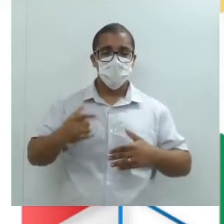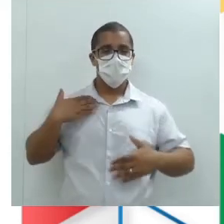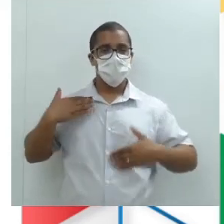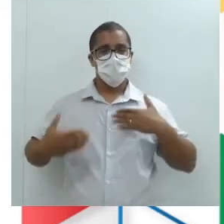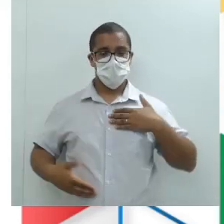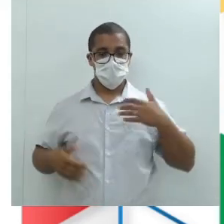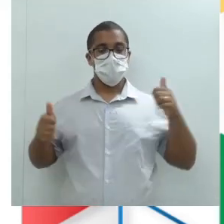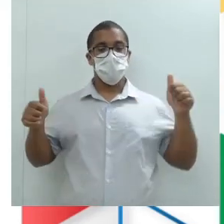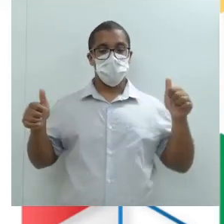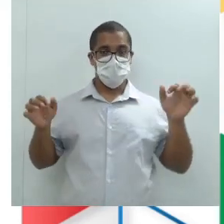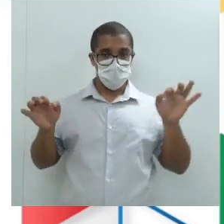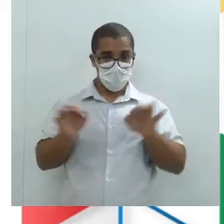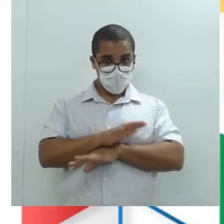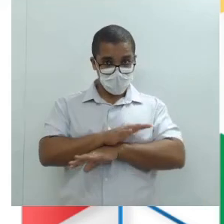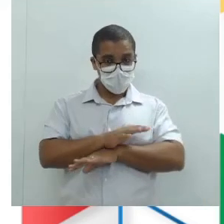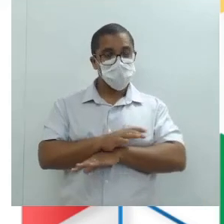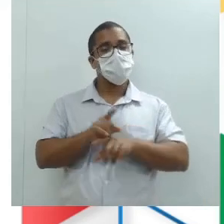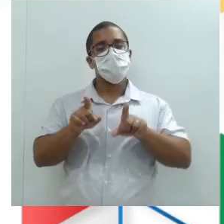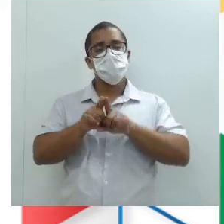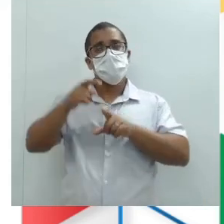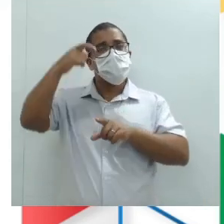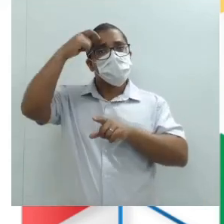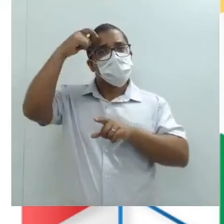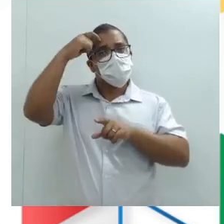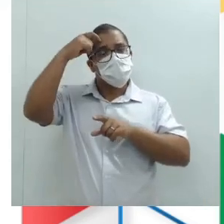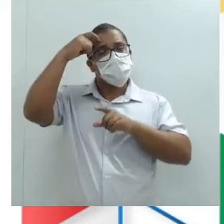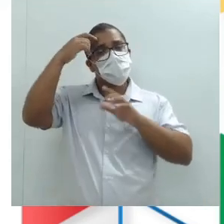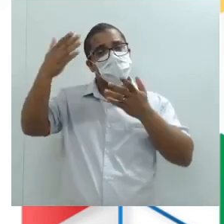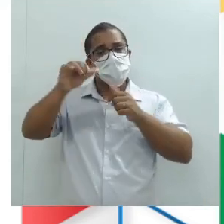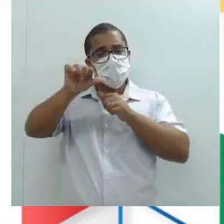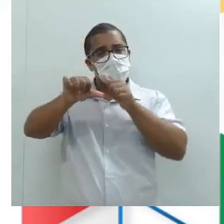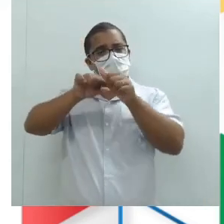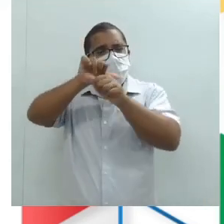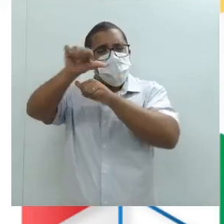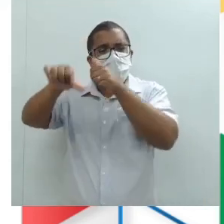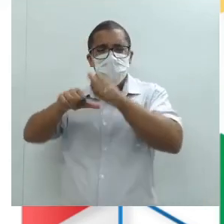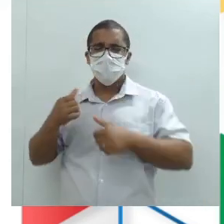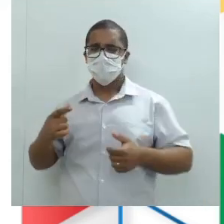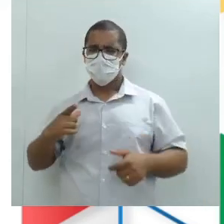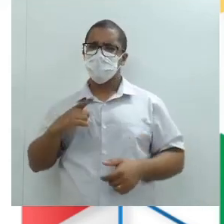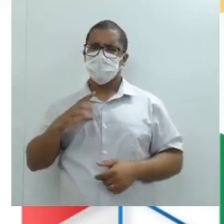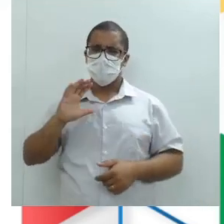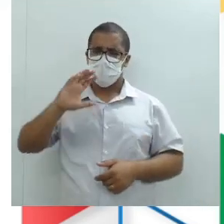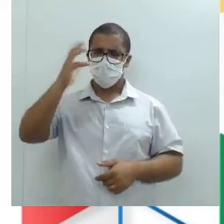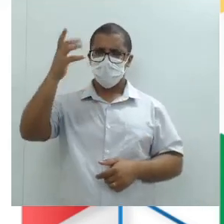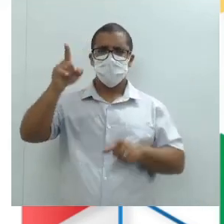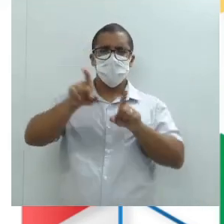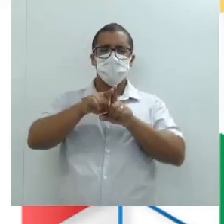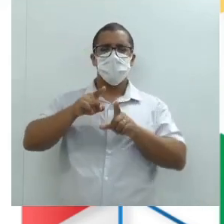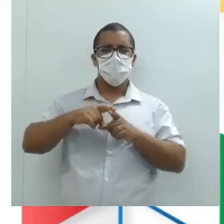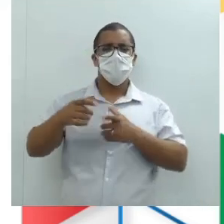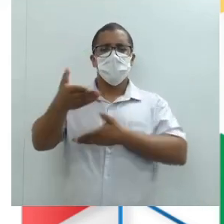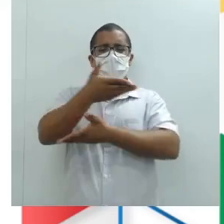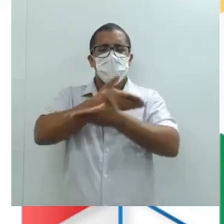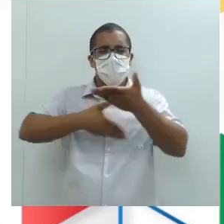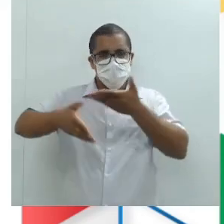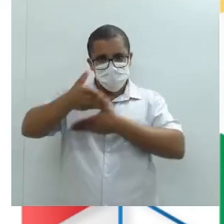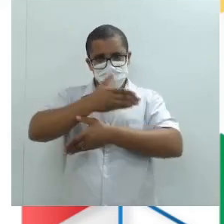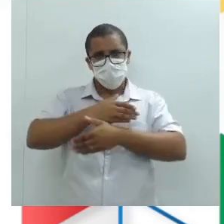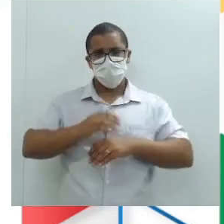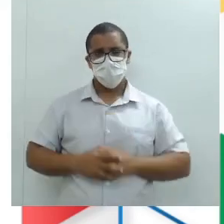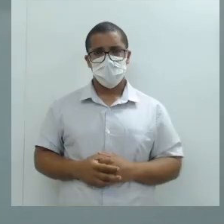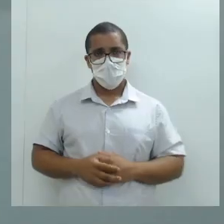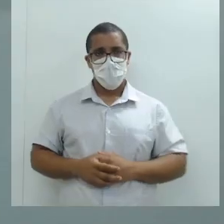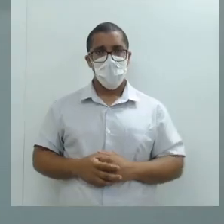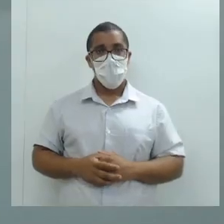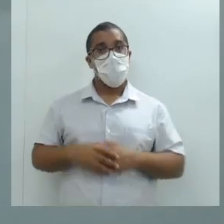física e mental, acarretando ali mudanças fisiológicas e psicossociais.